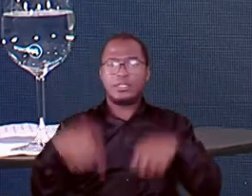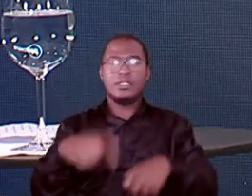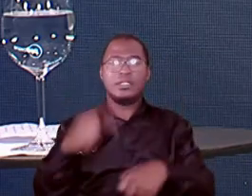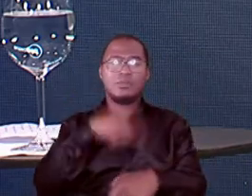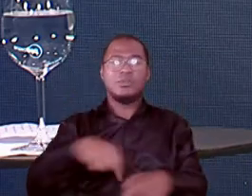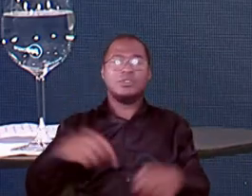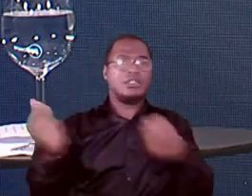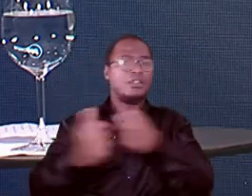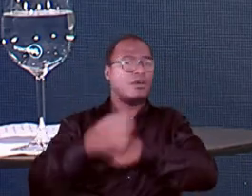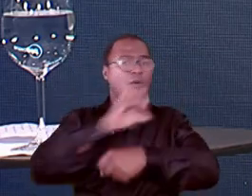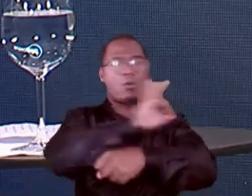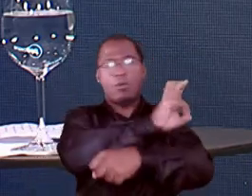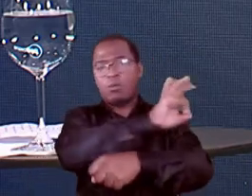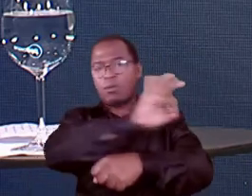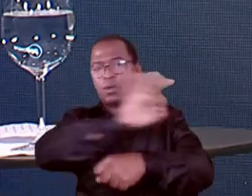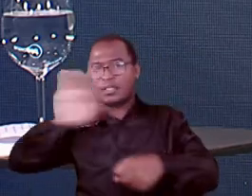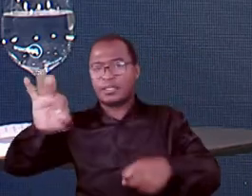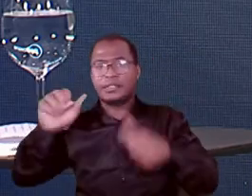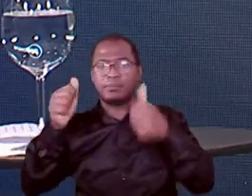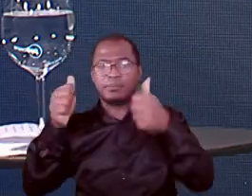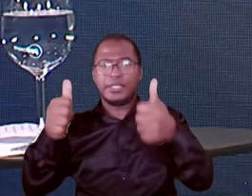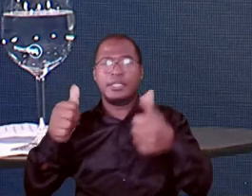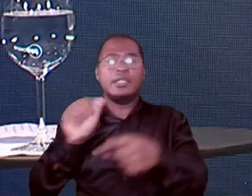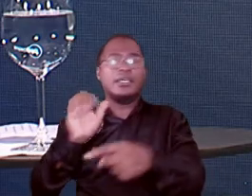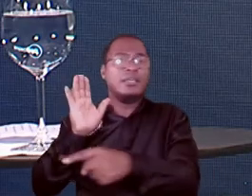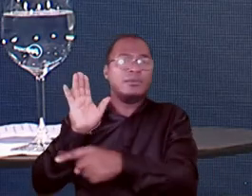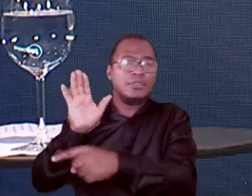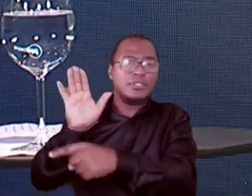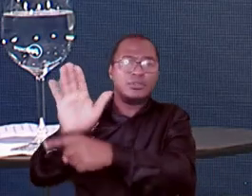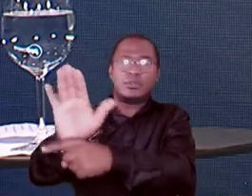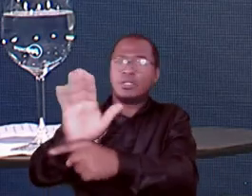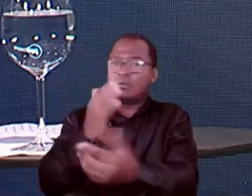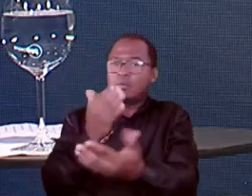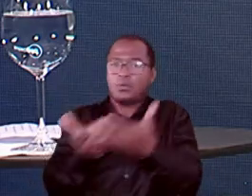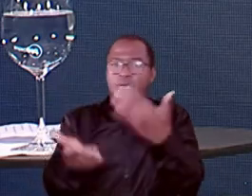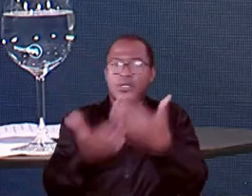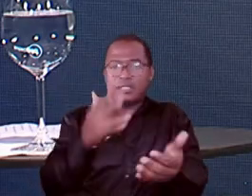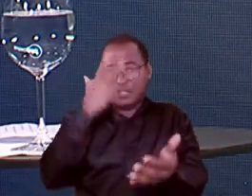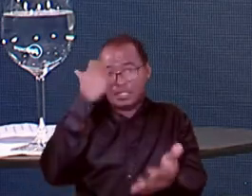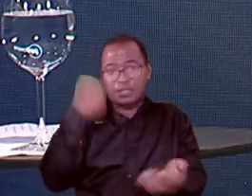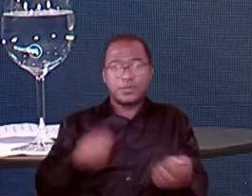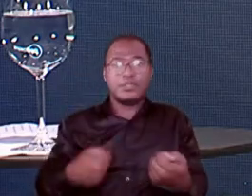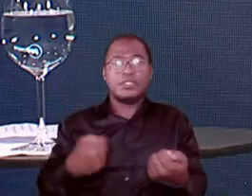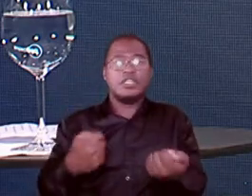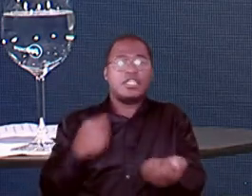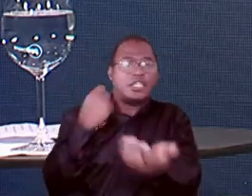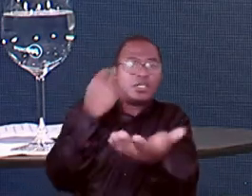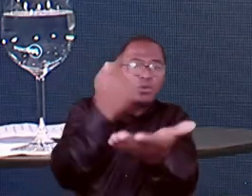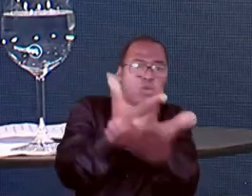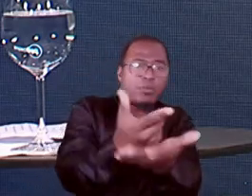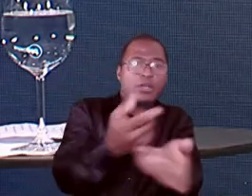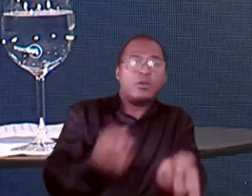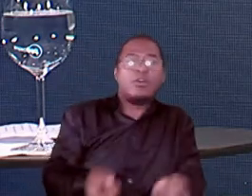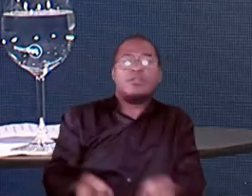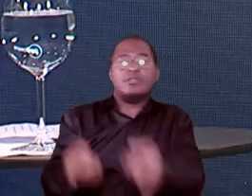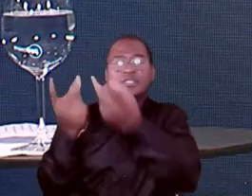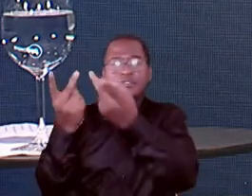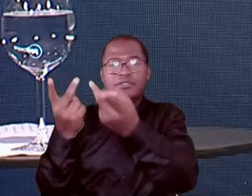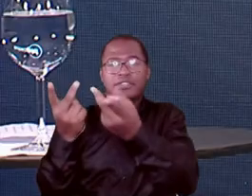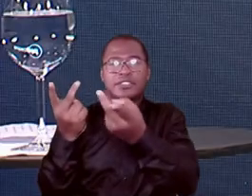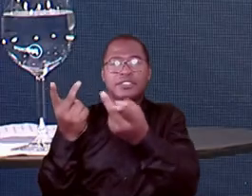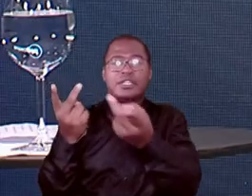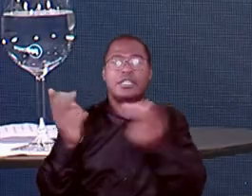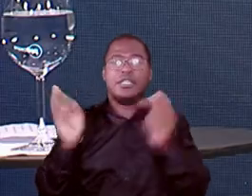para os seus stakeholders sejam eles fornecedores ou clientes Esse é o conceito que norteia a nossa visão